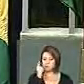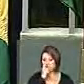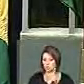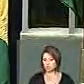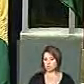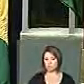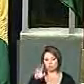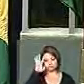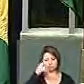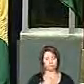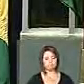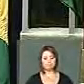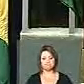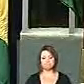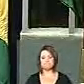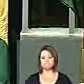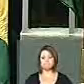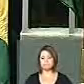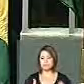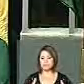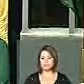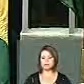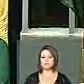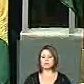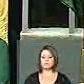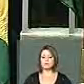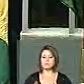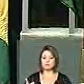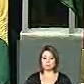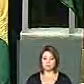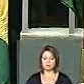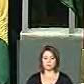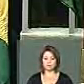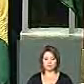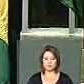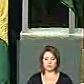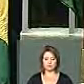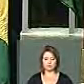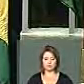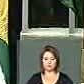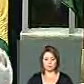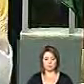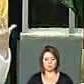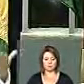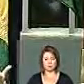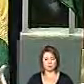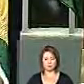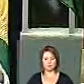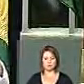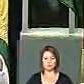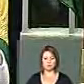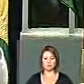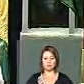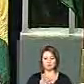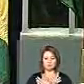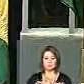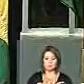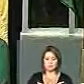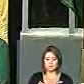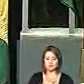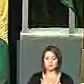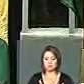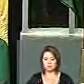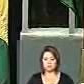soluções para a ampla crise que mantém-se firme, desempregando e